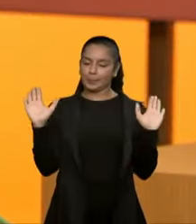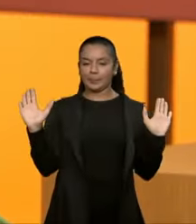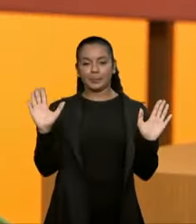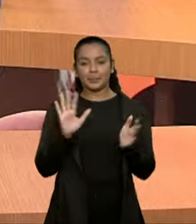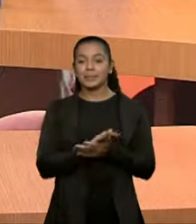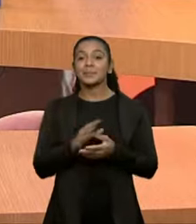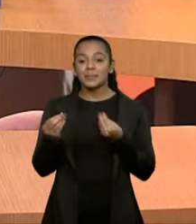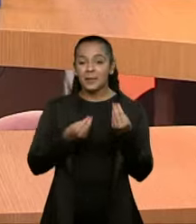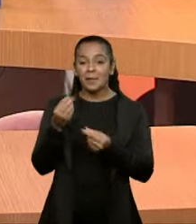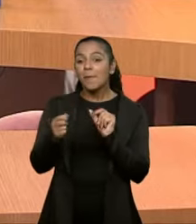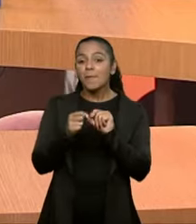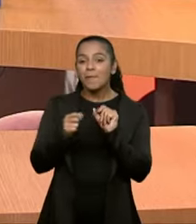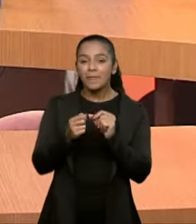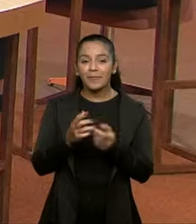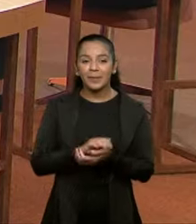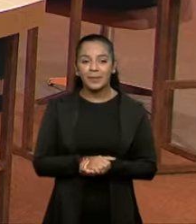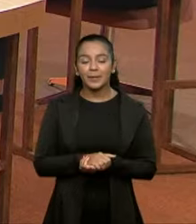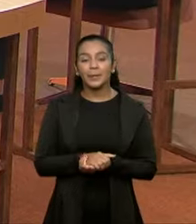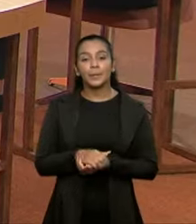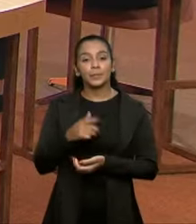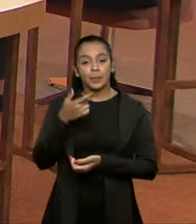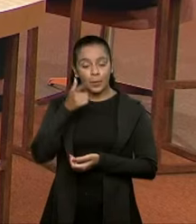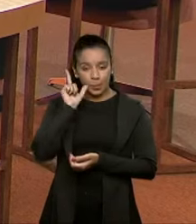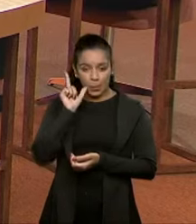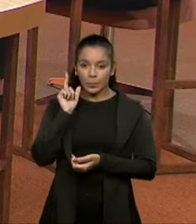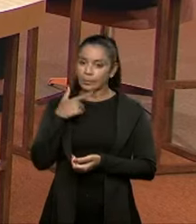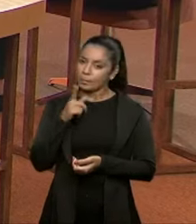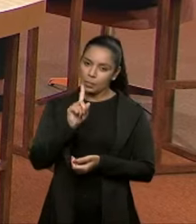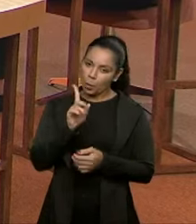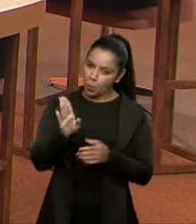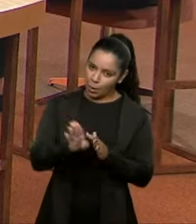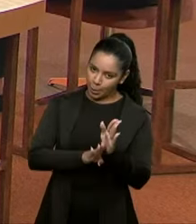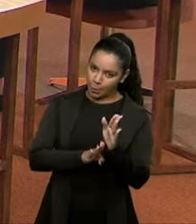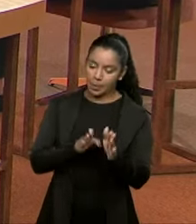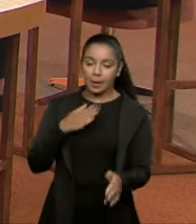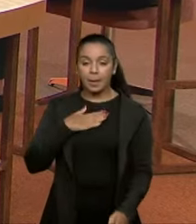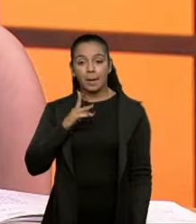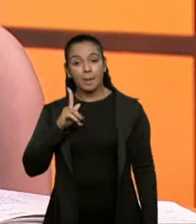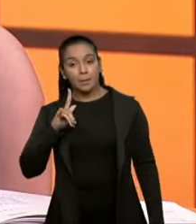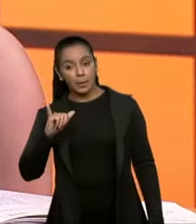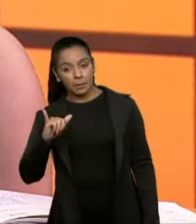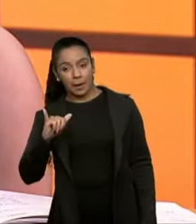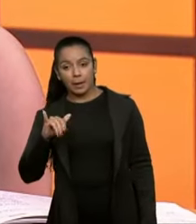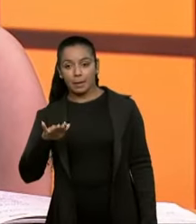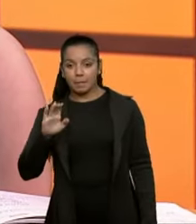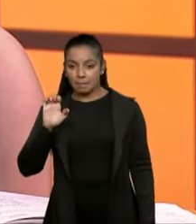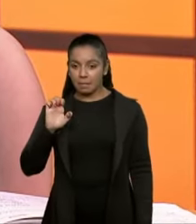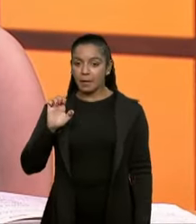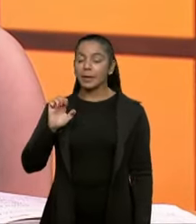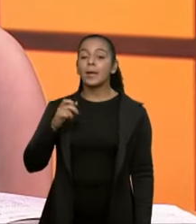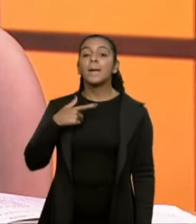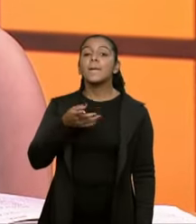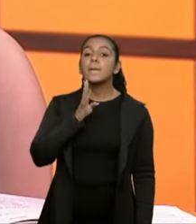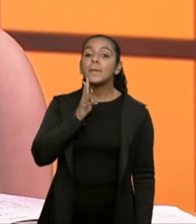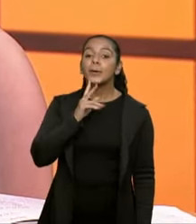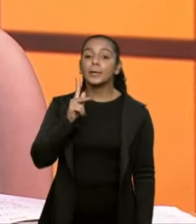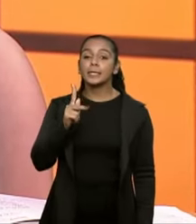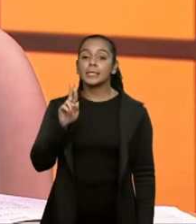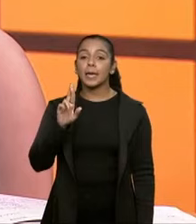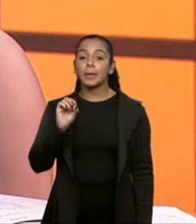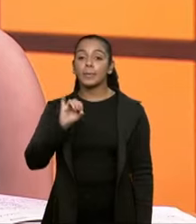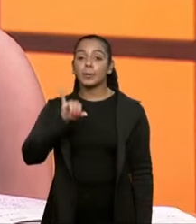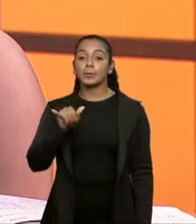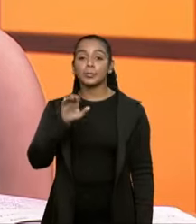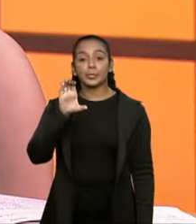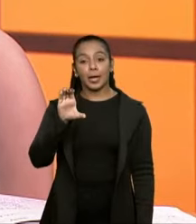Como é que ele fez amizade com seu pai, gente? Cara, eu fui levar... Não recomendo, tá? Fui levar meu pai e minha mãe pra conhecer o Projac uma vez, quando eu tava fazendo...